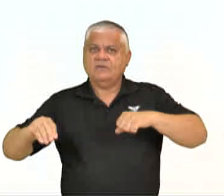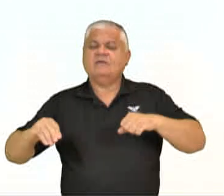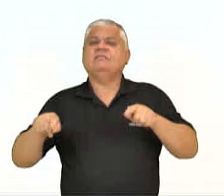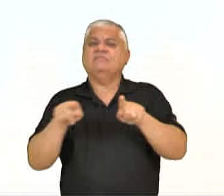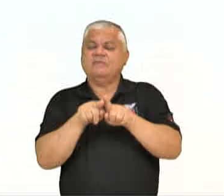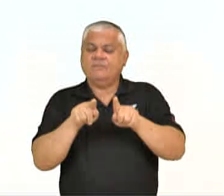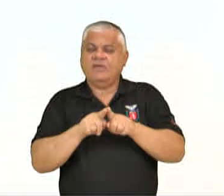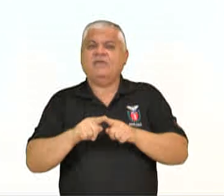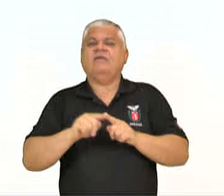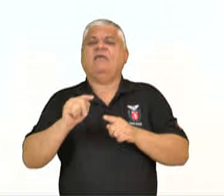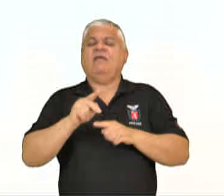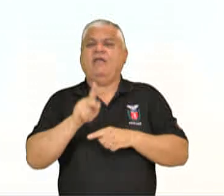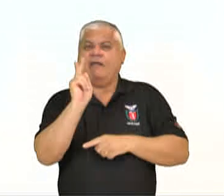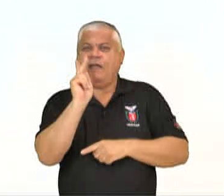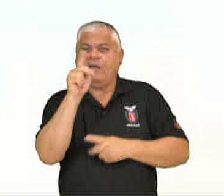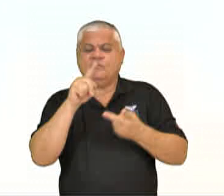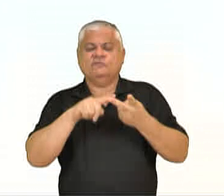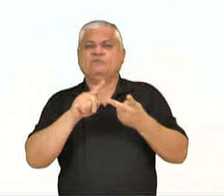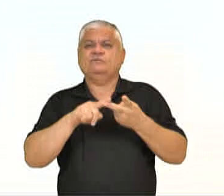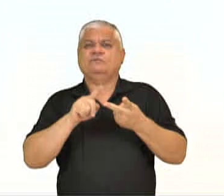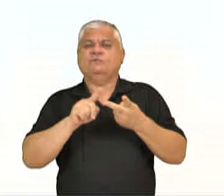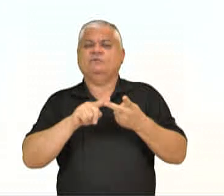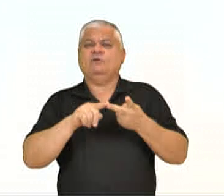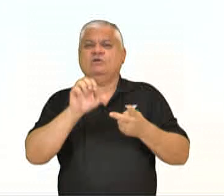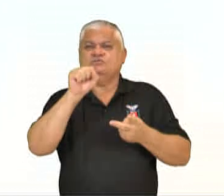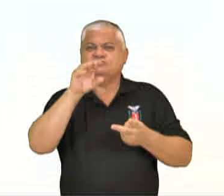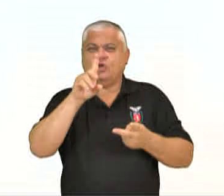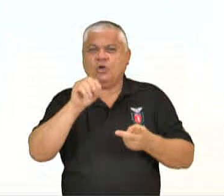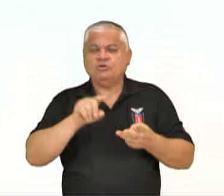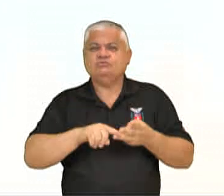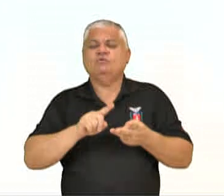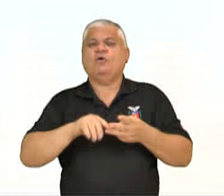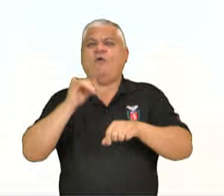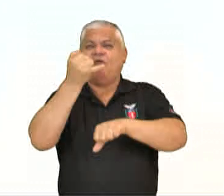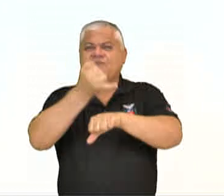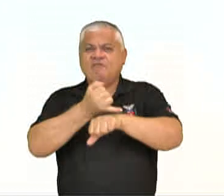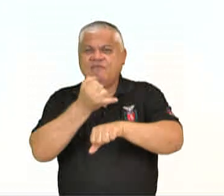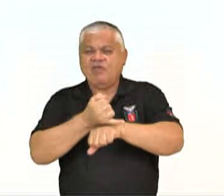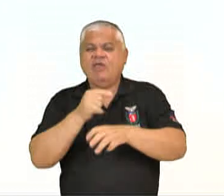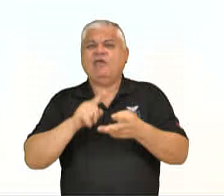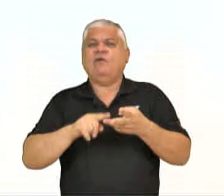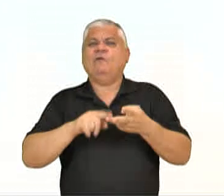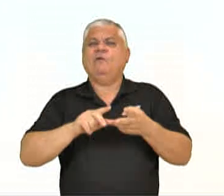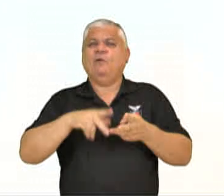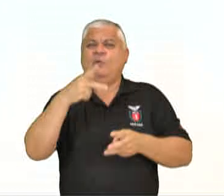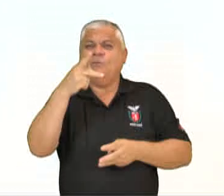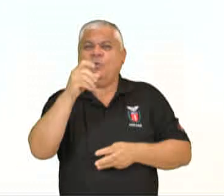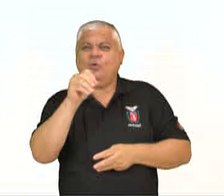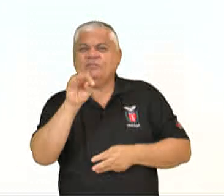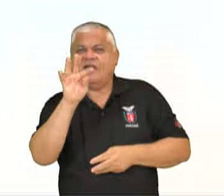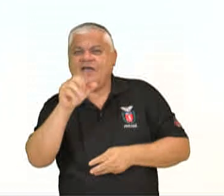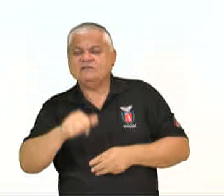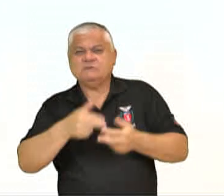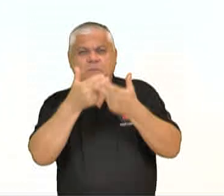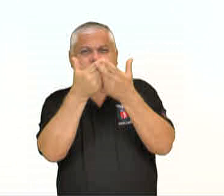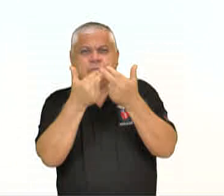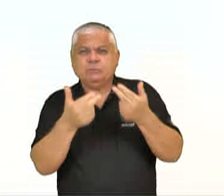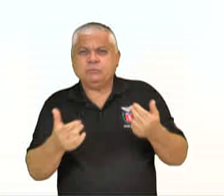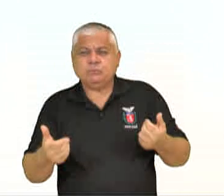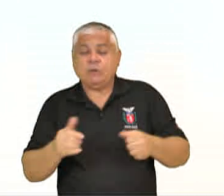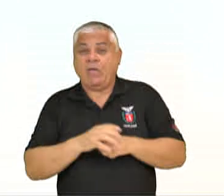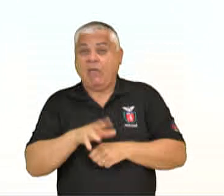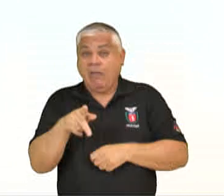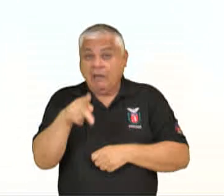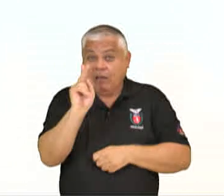cálcio, magnésio, sódio, potássio e o ferro. O próprio cálcio e o magnésio são dois